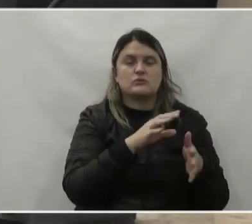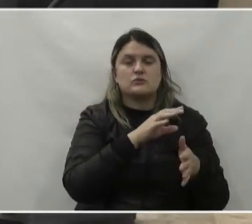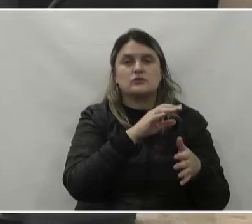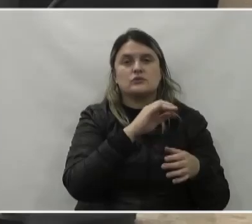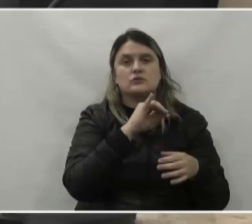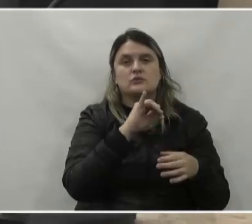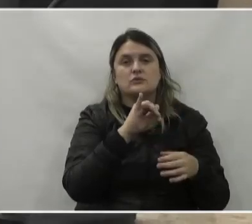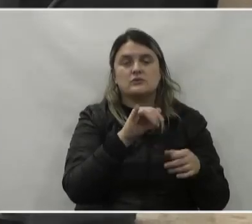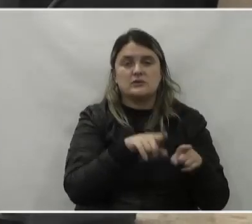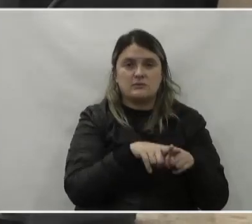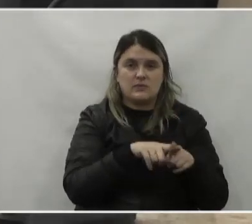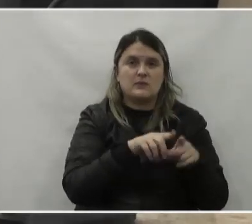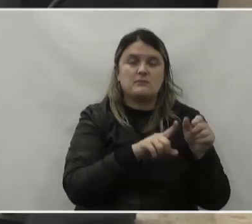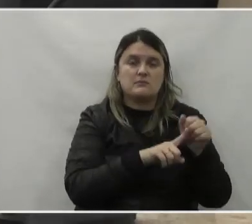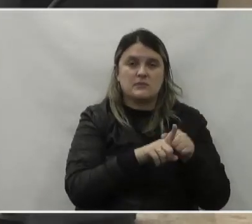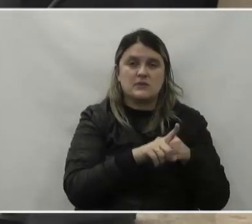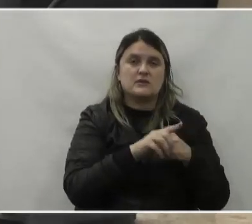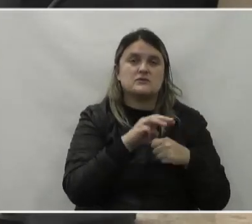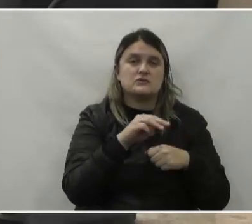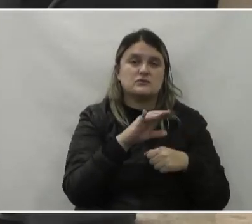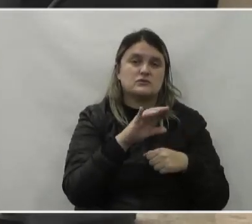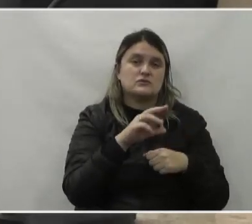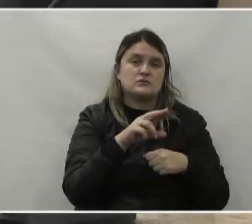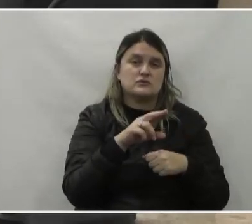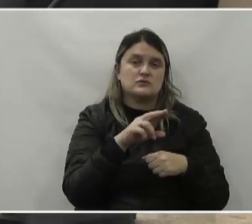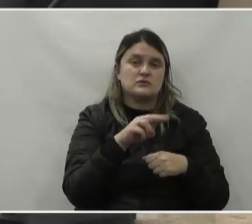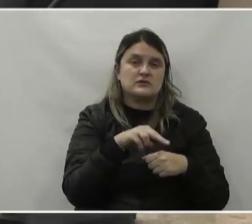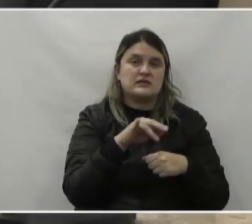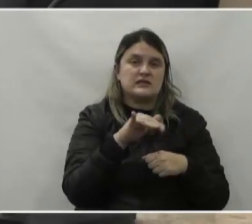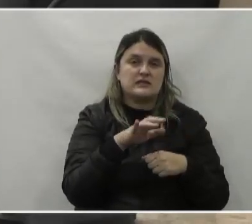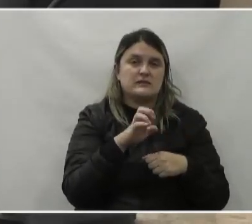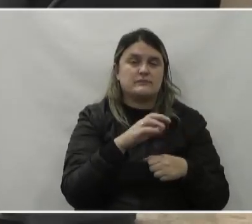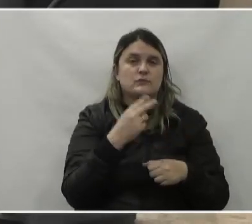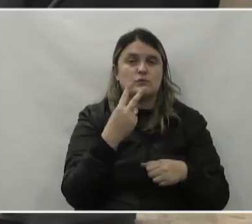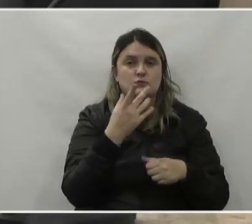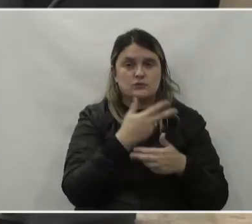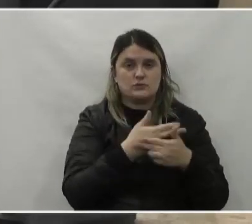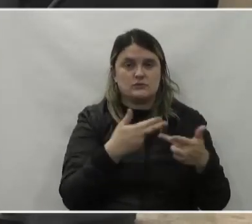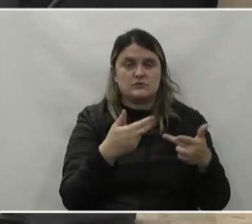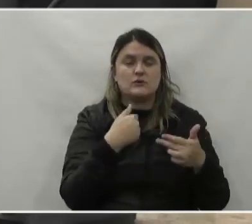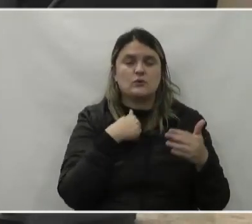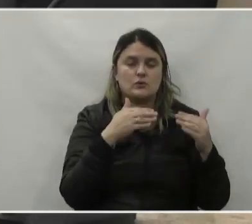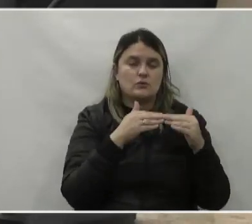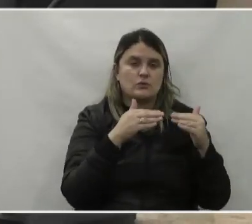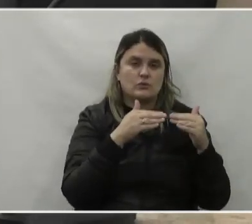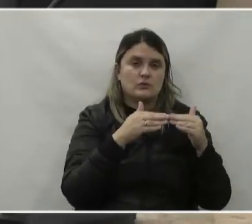saiu o parecer aqui da CCJ, né, favorável a